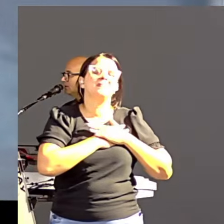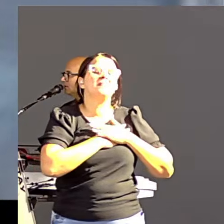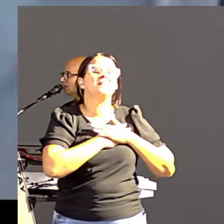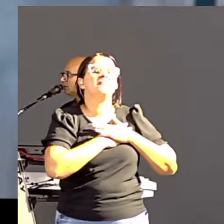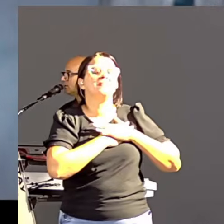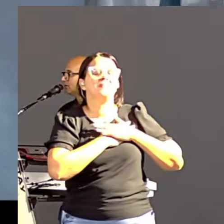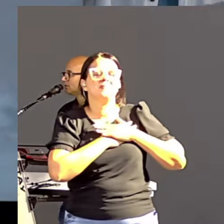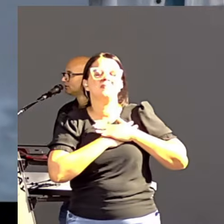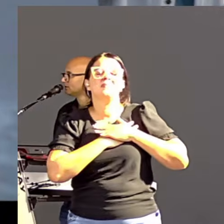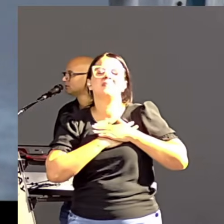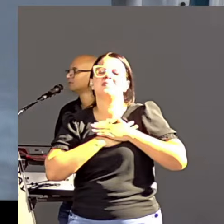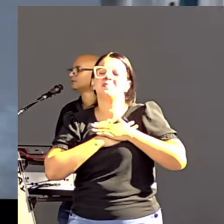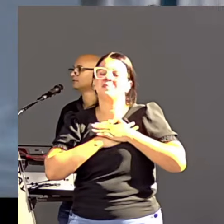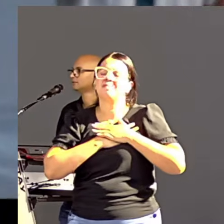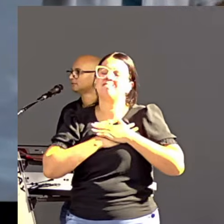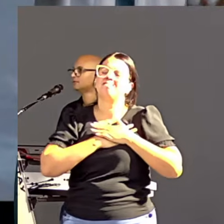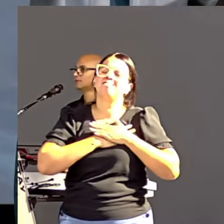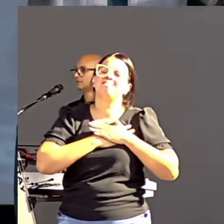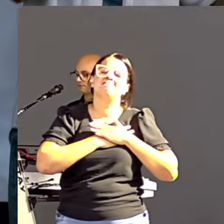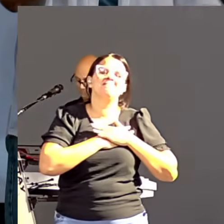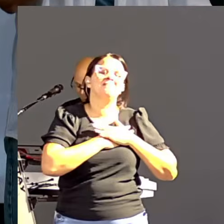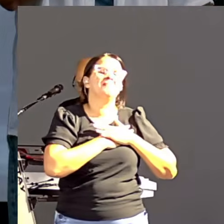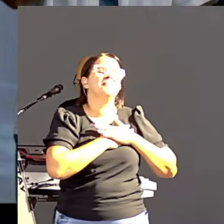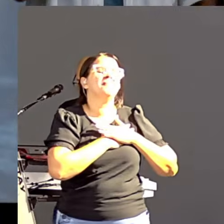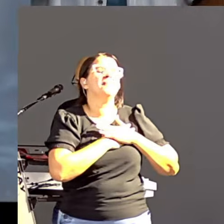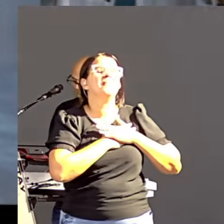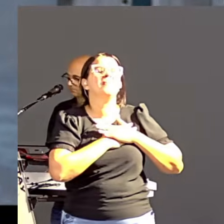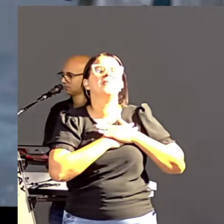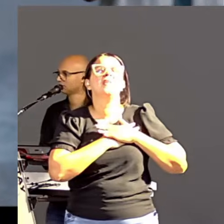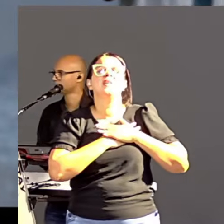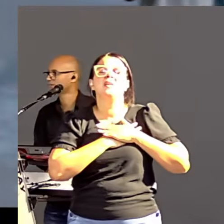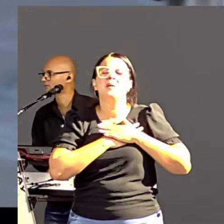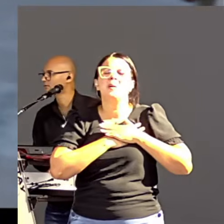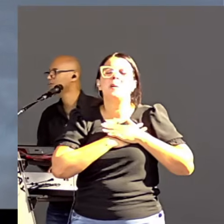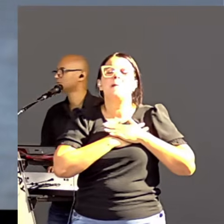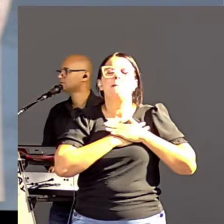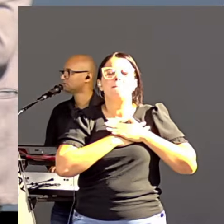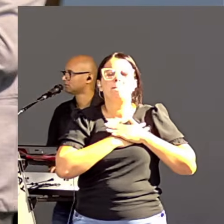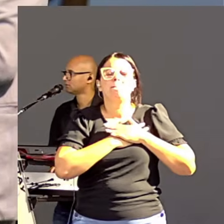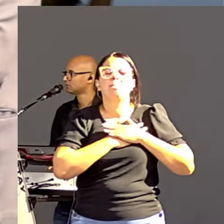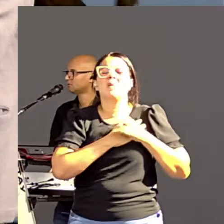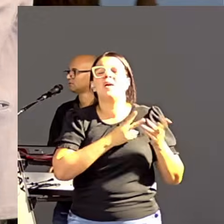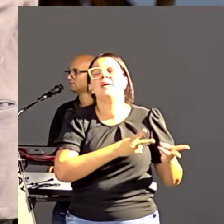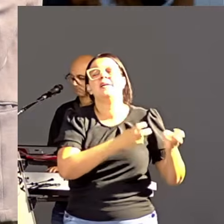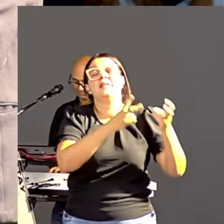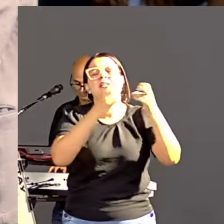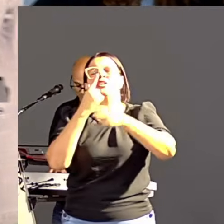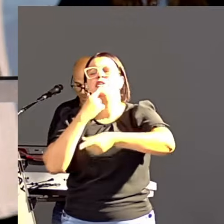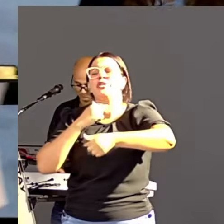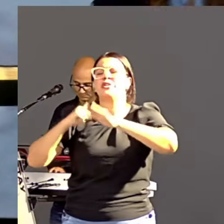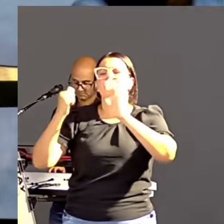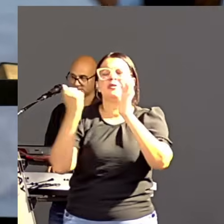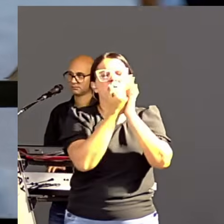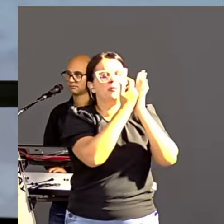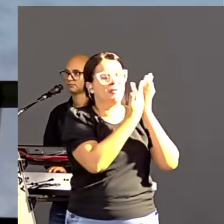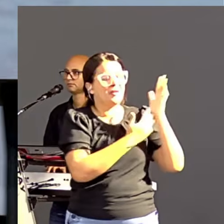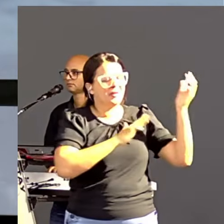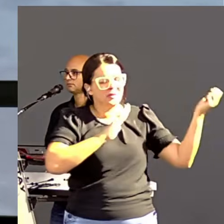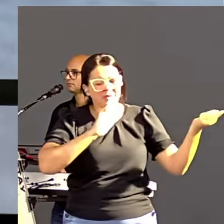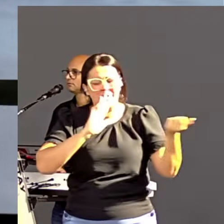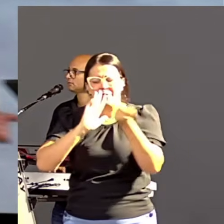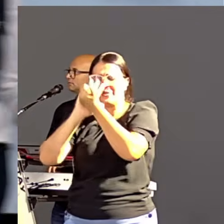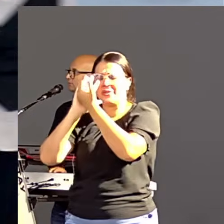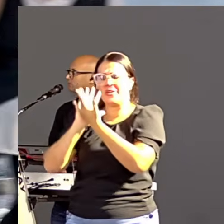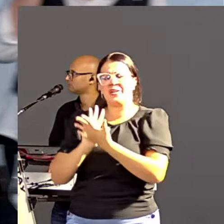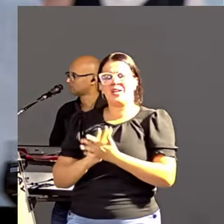amas. Prostro-me diante da cruz, vejo o sangue de Jesus.